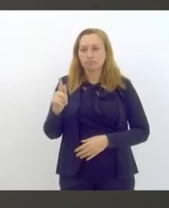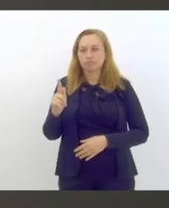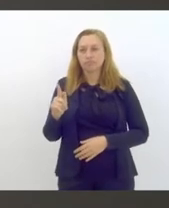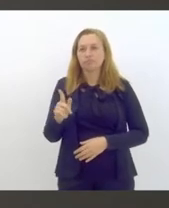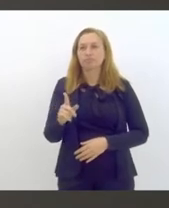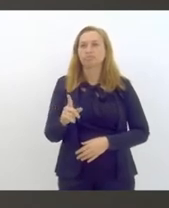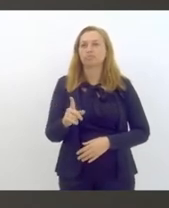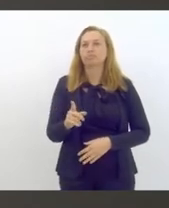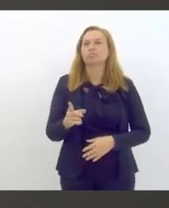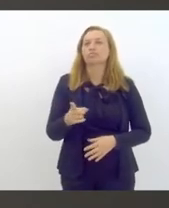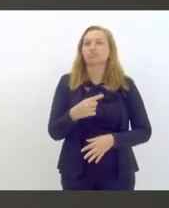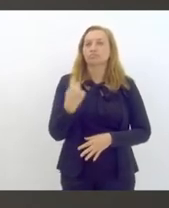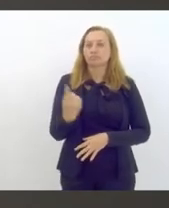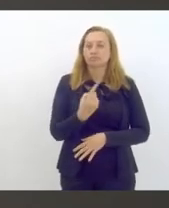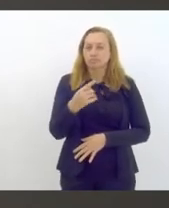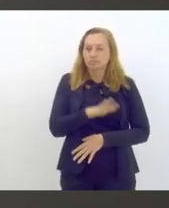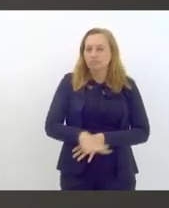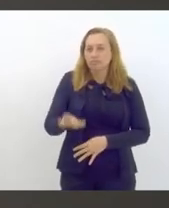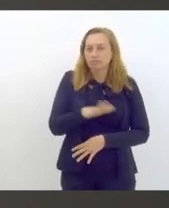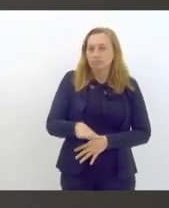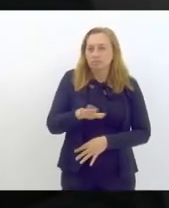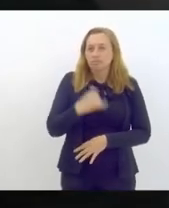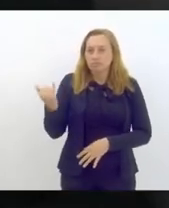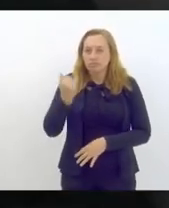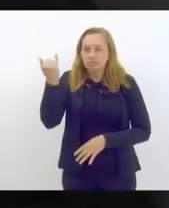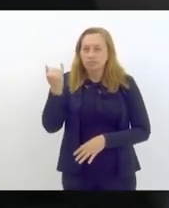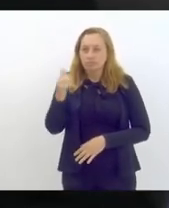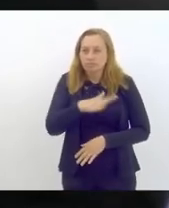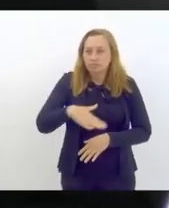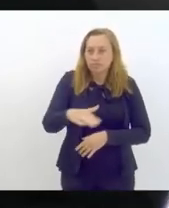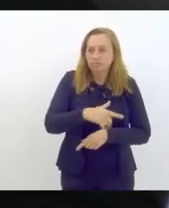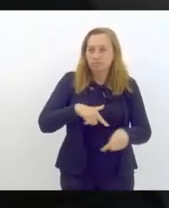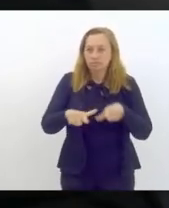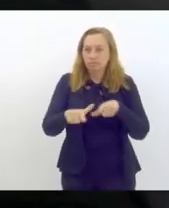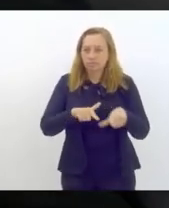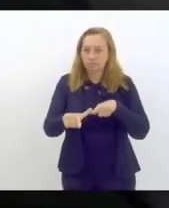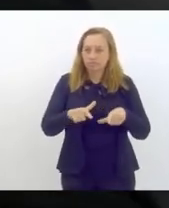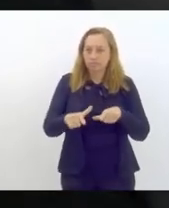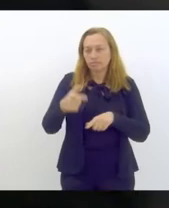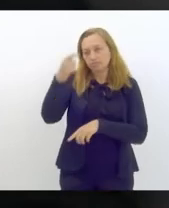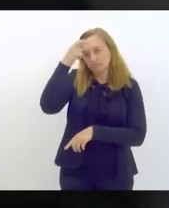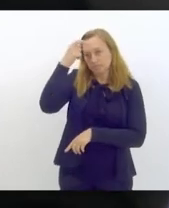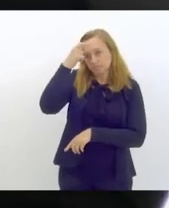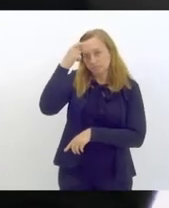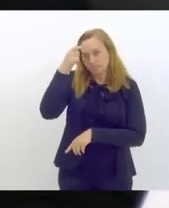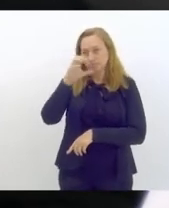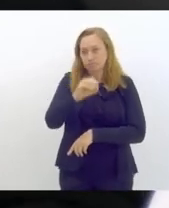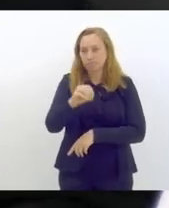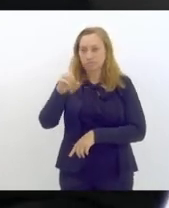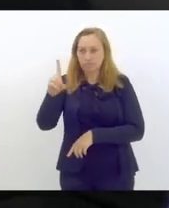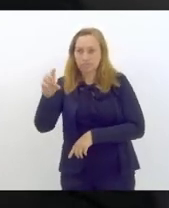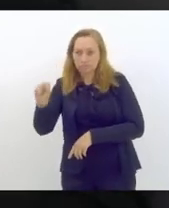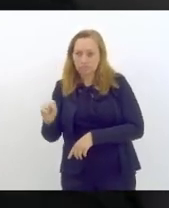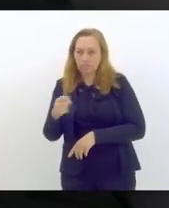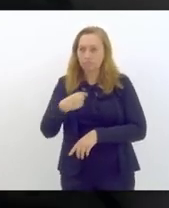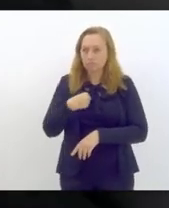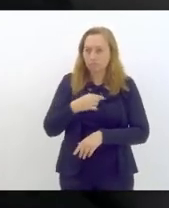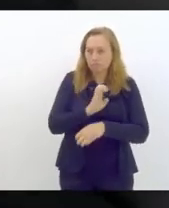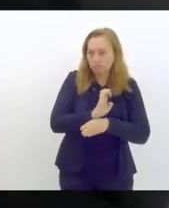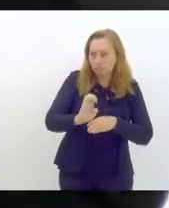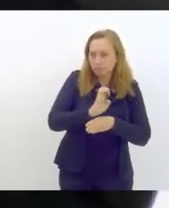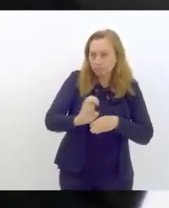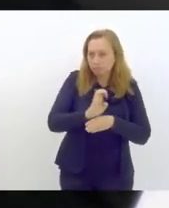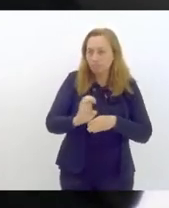moleques. Principalmente porque isso aí vai ser importante até no mercado, porque no mercado essa consciência ambiental de ODS, eu que estou estagiando hoje, vejo isso